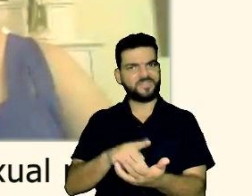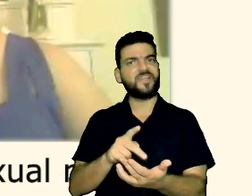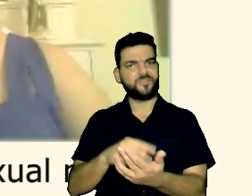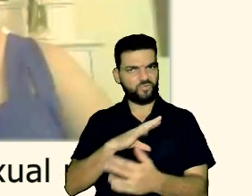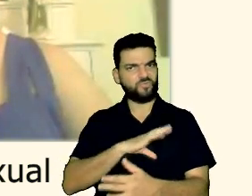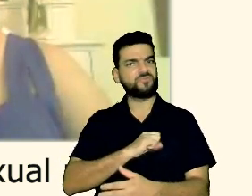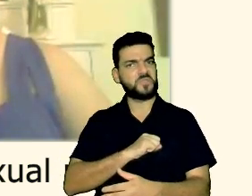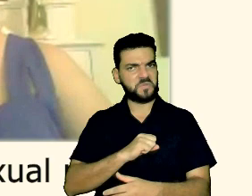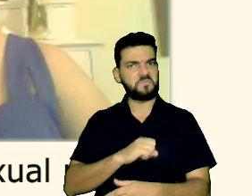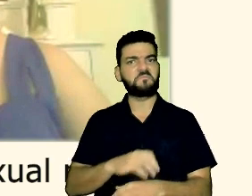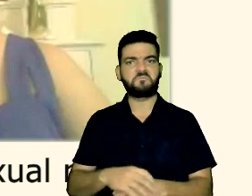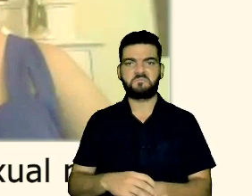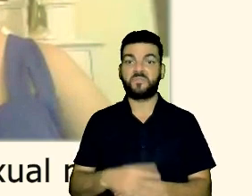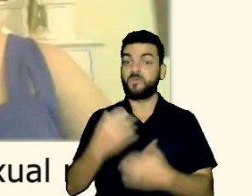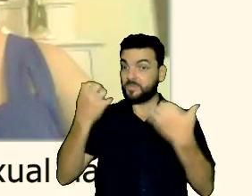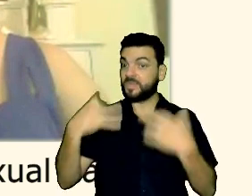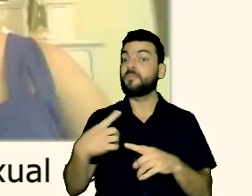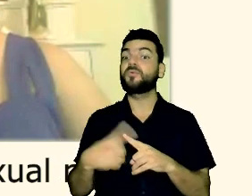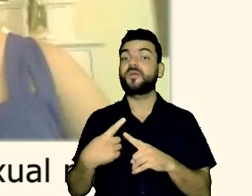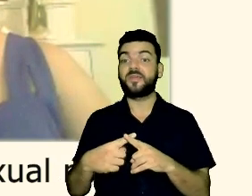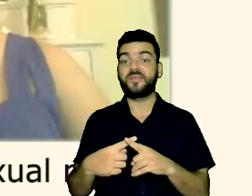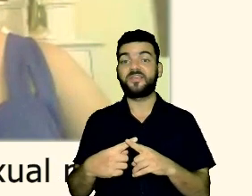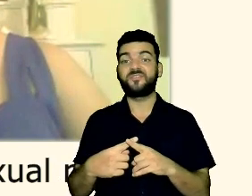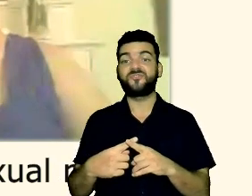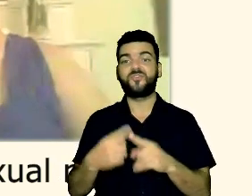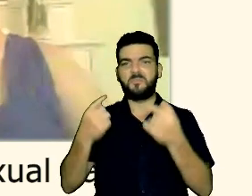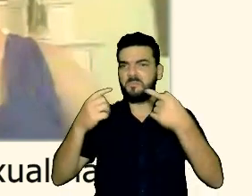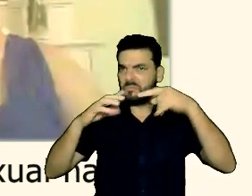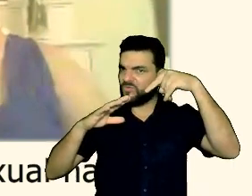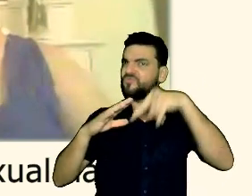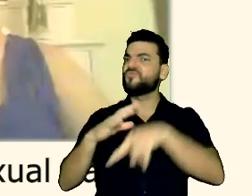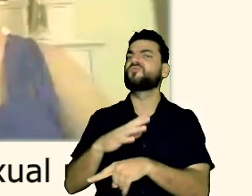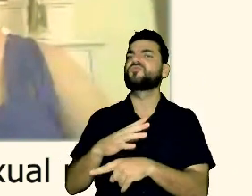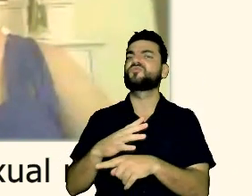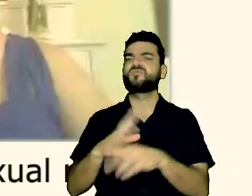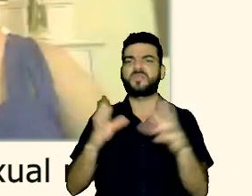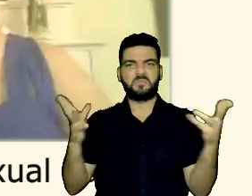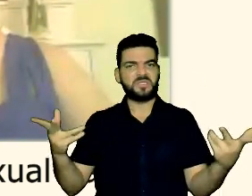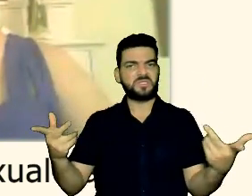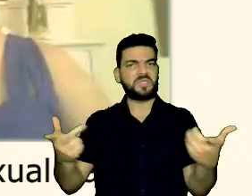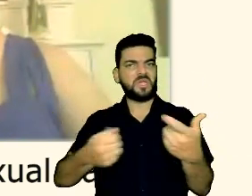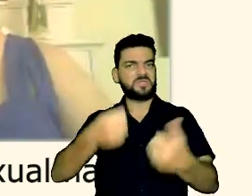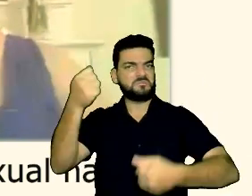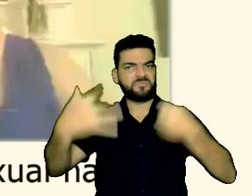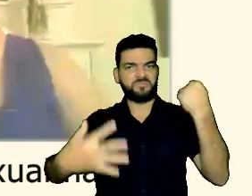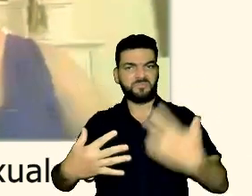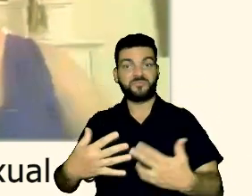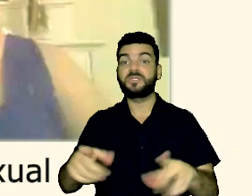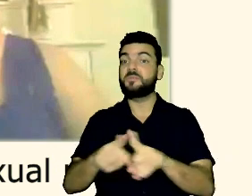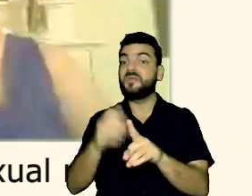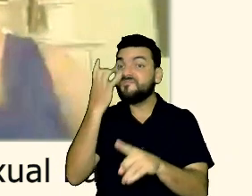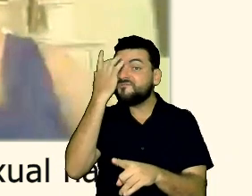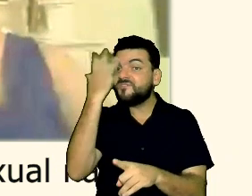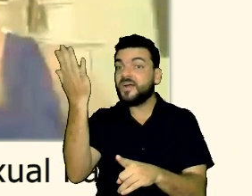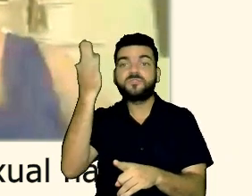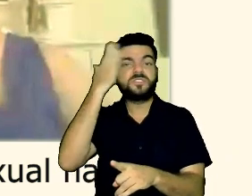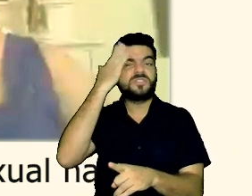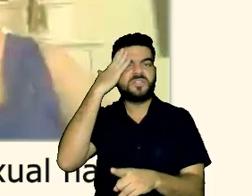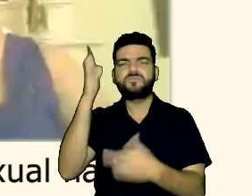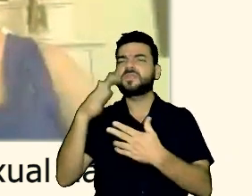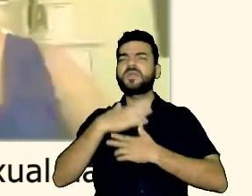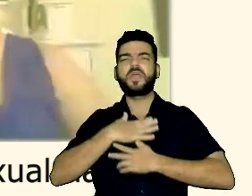Eu estou parabenizando efusivamente mesmo. E vou dizer por quê. Porque foi muito densa em conhecimento e, ao mesmo tempo,